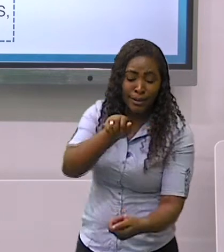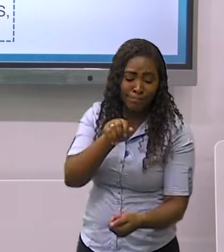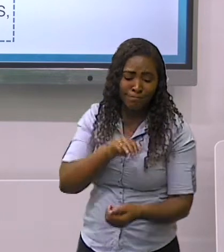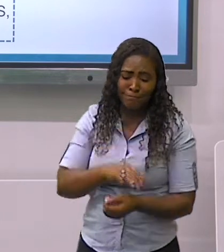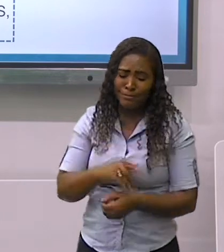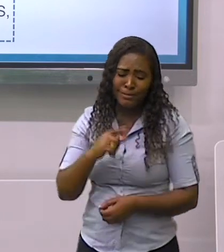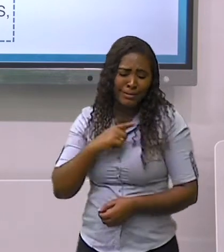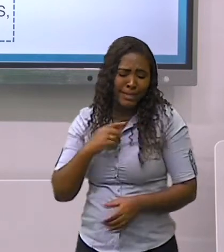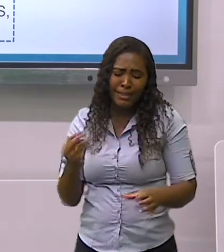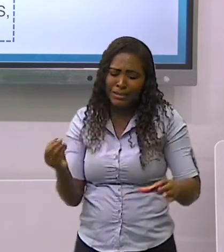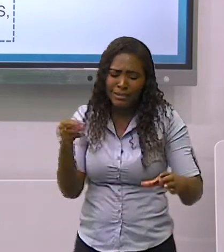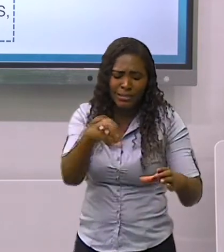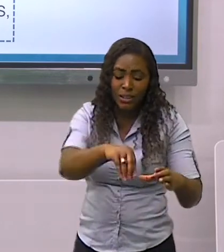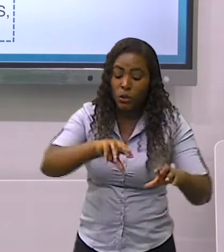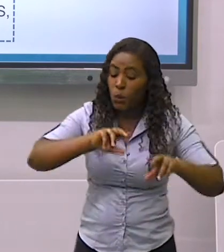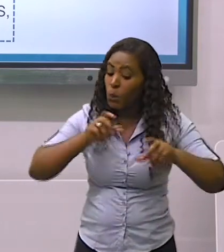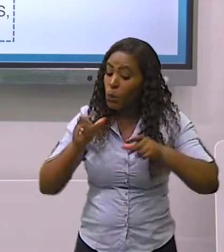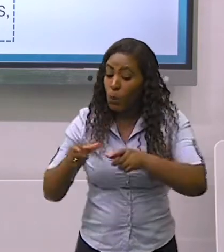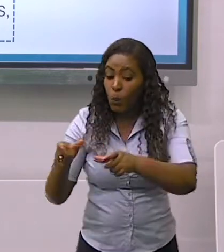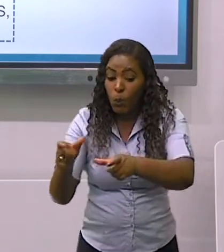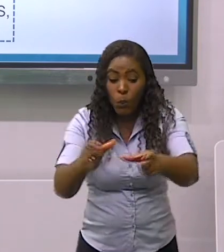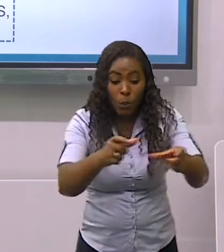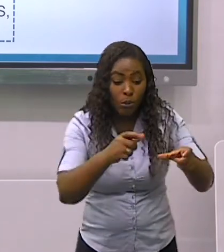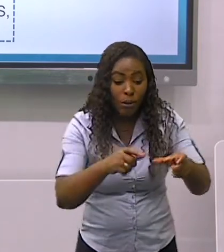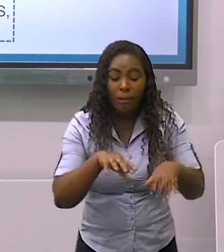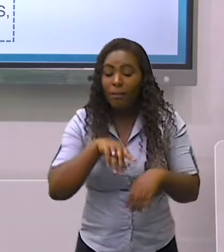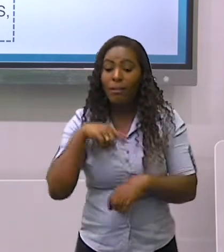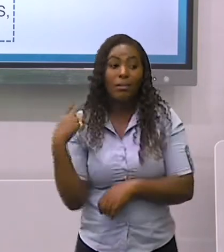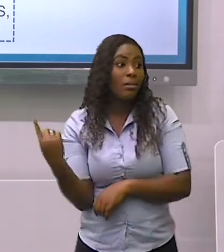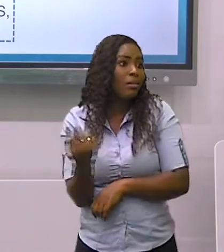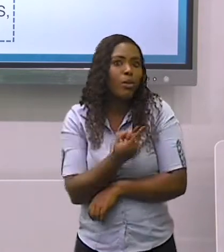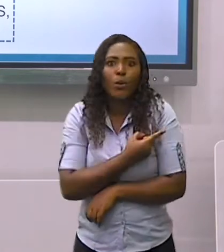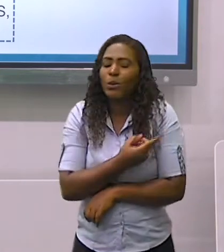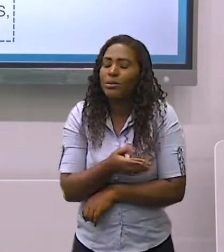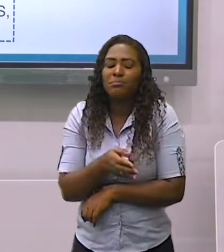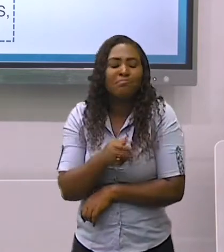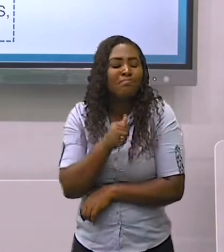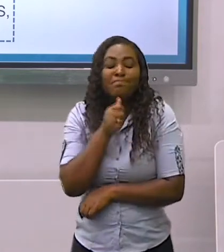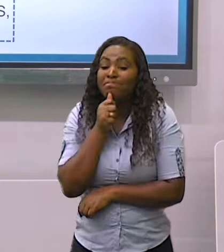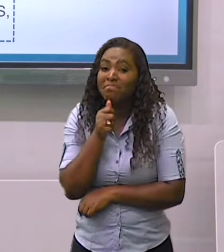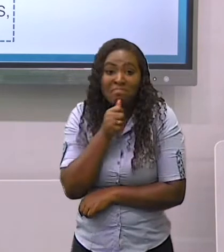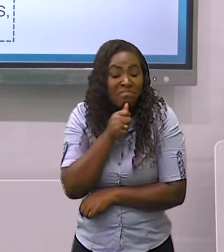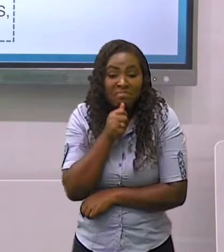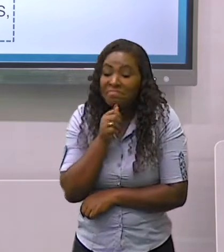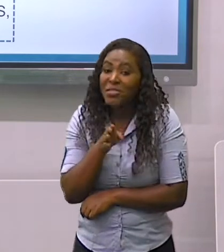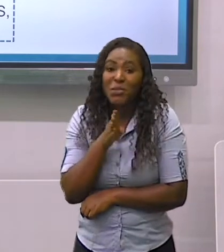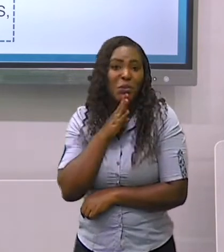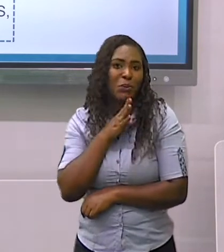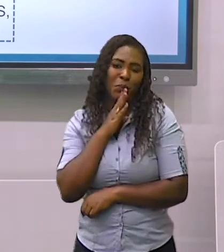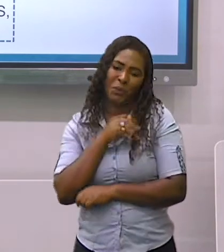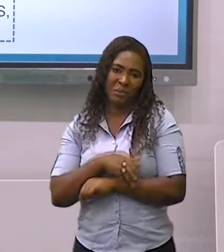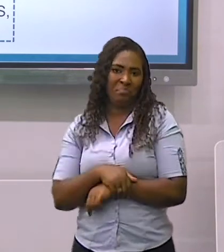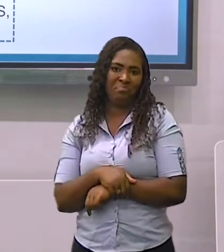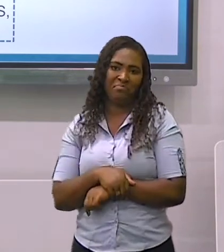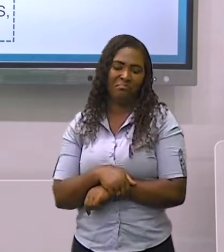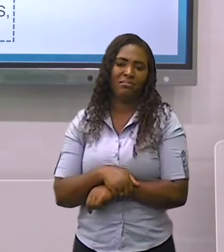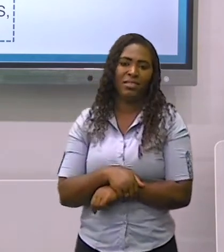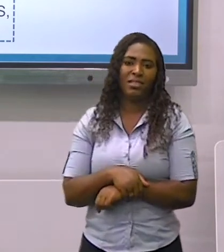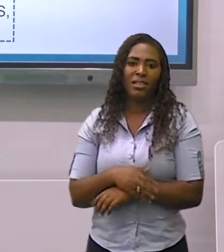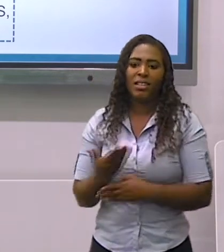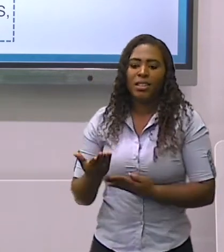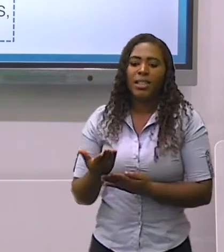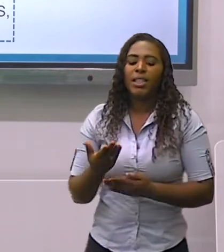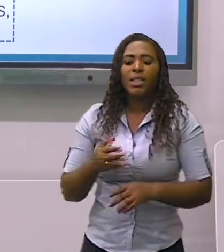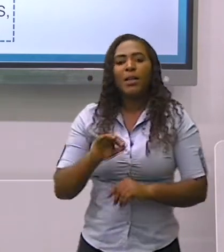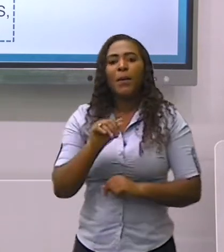lugares que ainda não são conhecidos por todas as pessoas. Vamos identificar